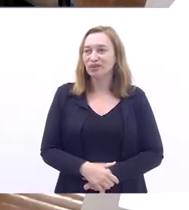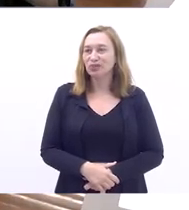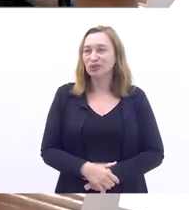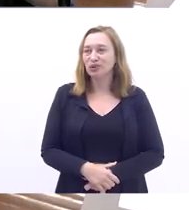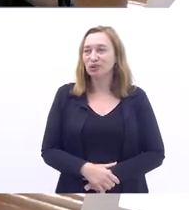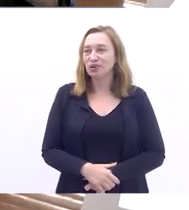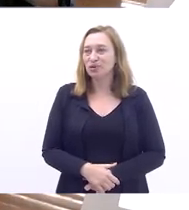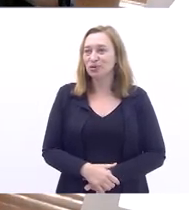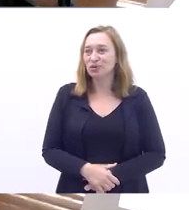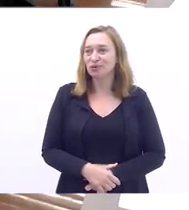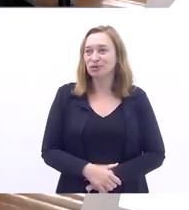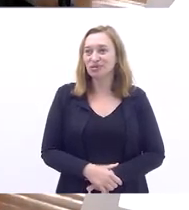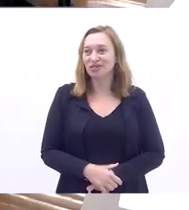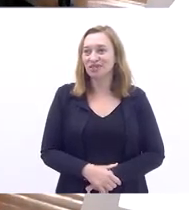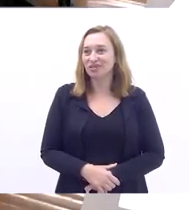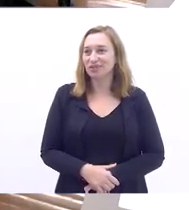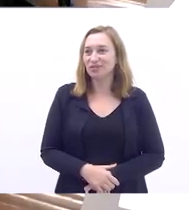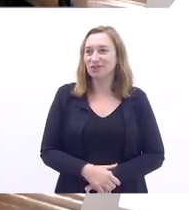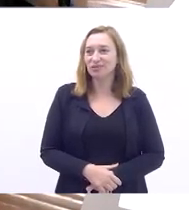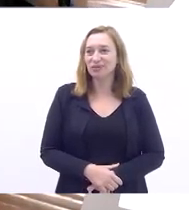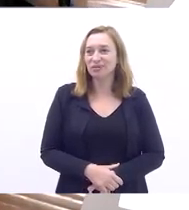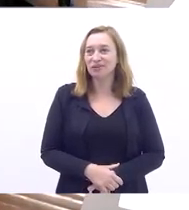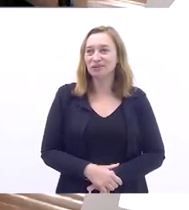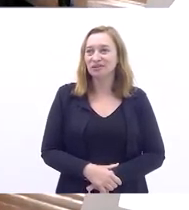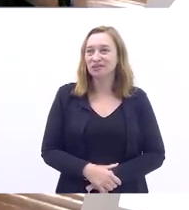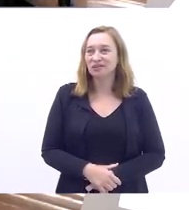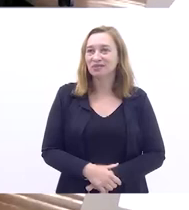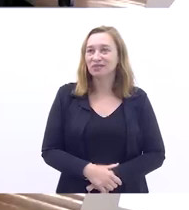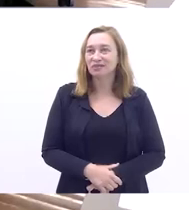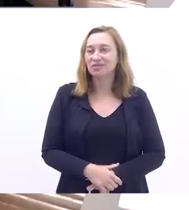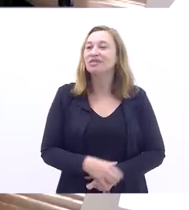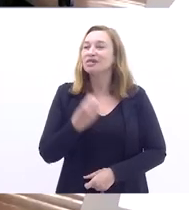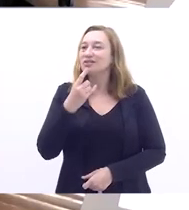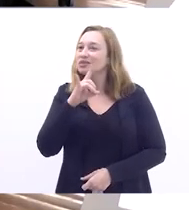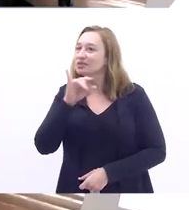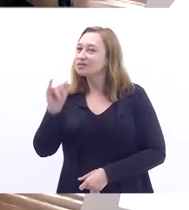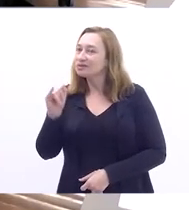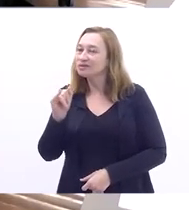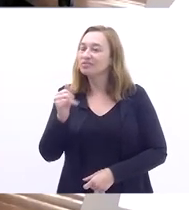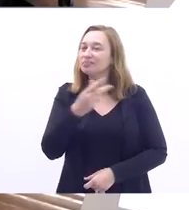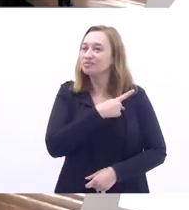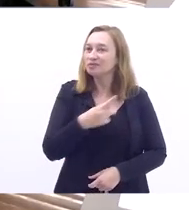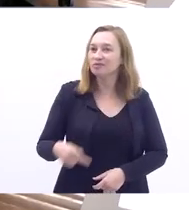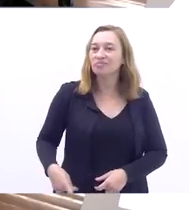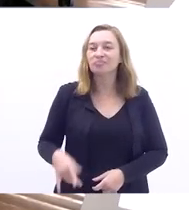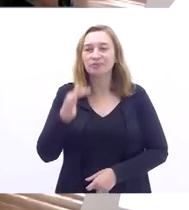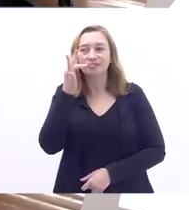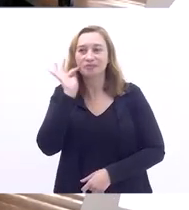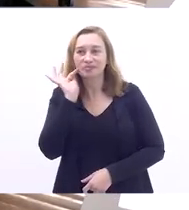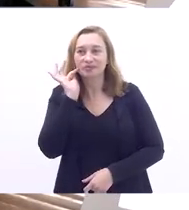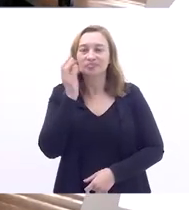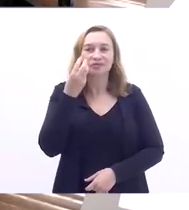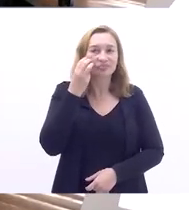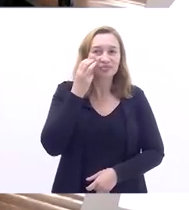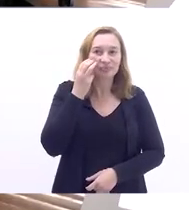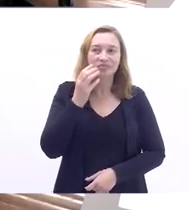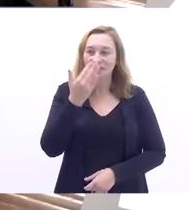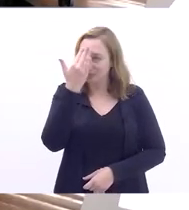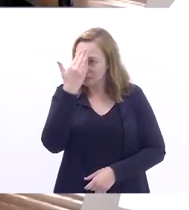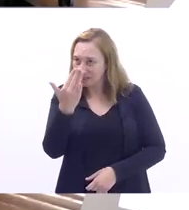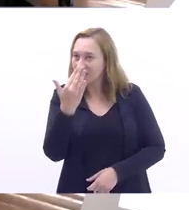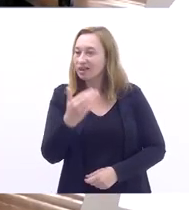Oi bom dia presidente Flávio valdek obrigado pela consideração